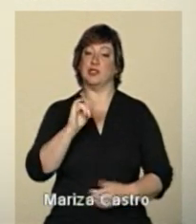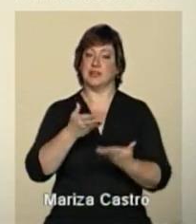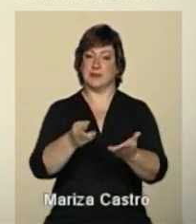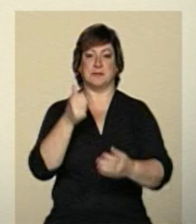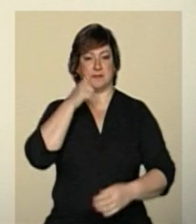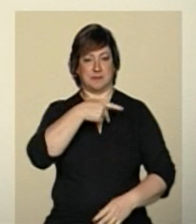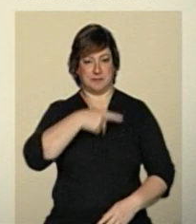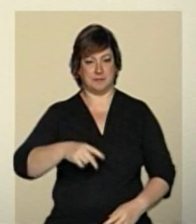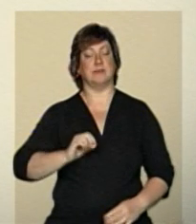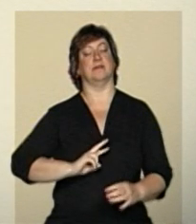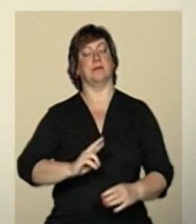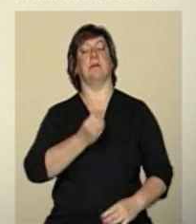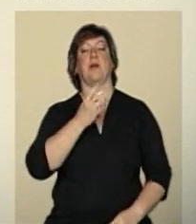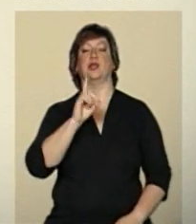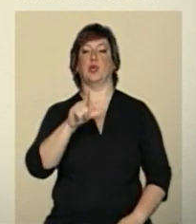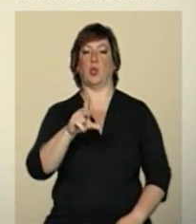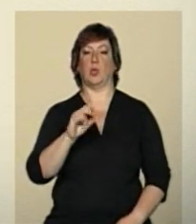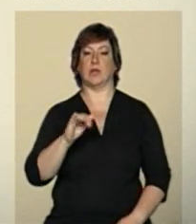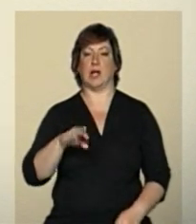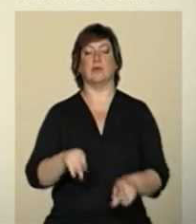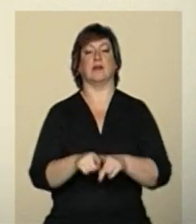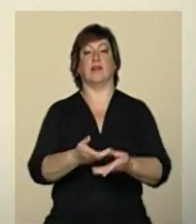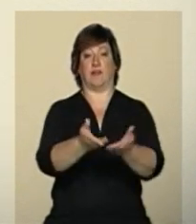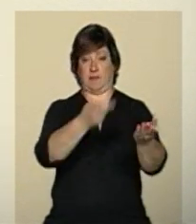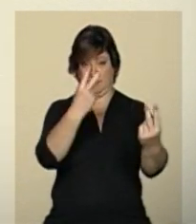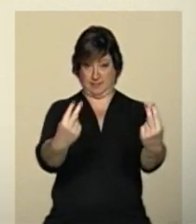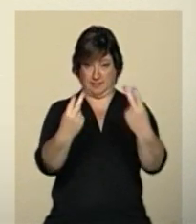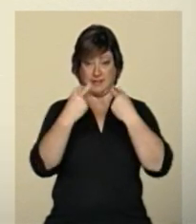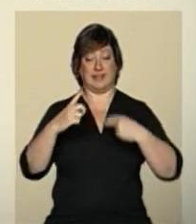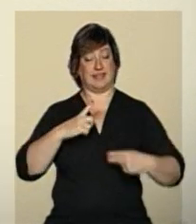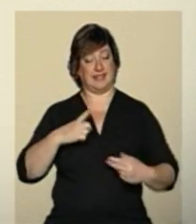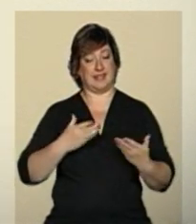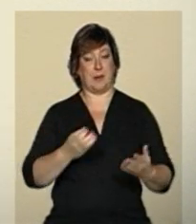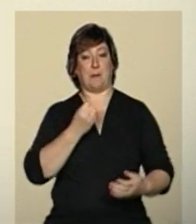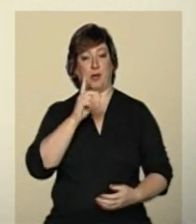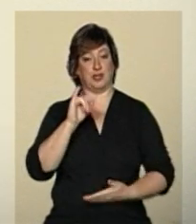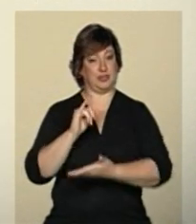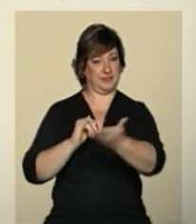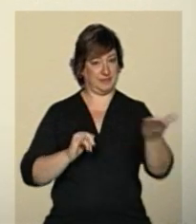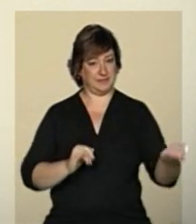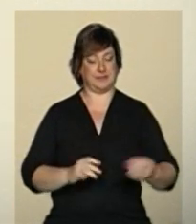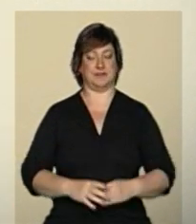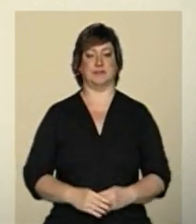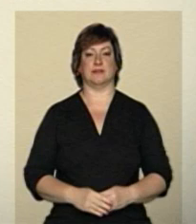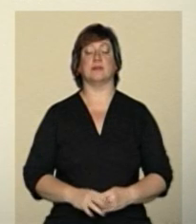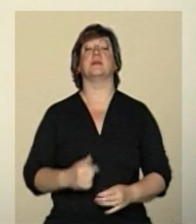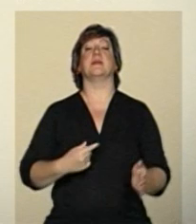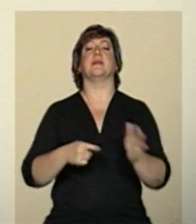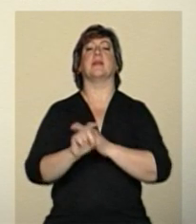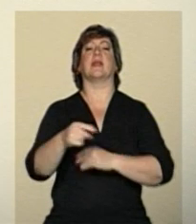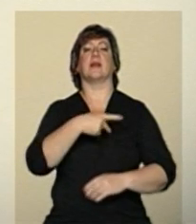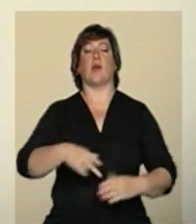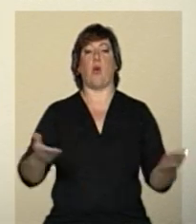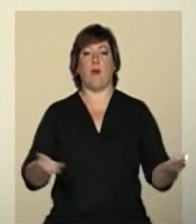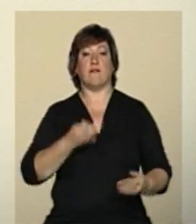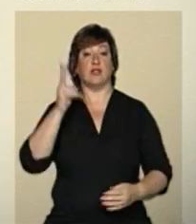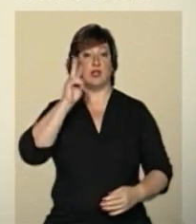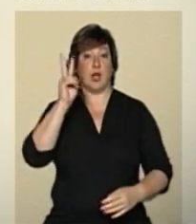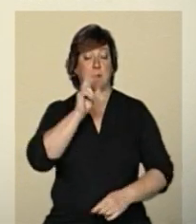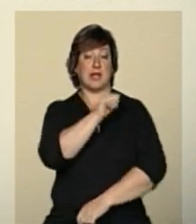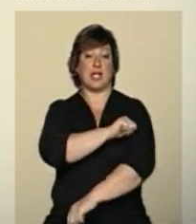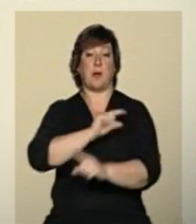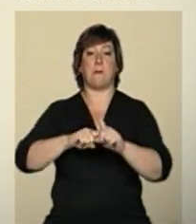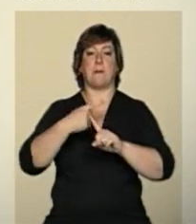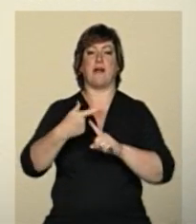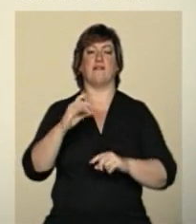Presidenta. Bom dia, Luciano. E bom dia a você, ouvinte, que nos acompanha aqui no Café. Presidenta, hoje vamos falar sobre a Rio Mais 20.